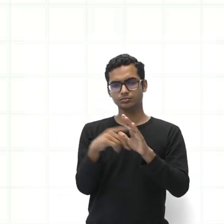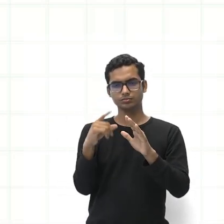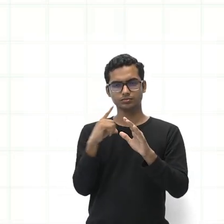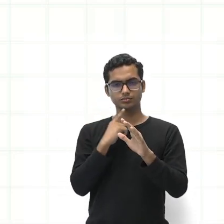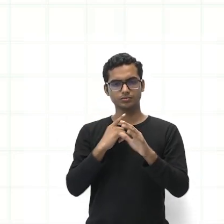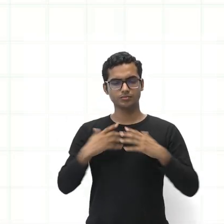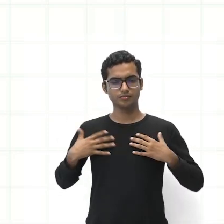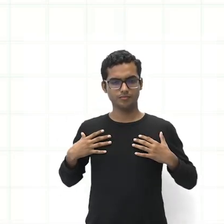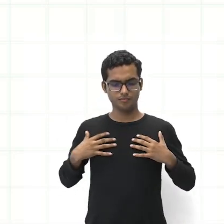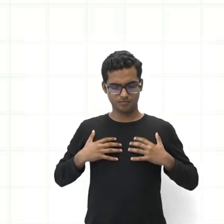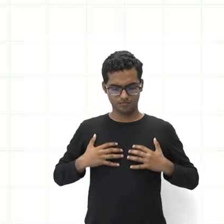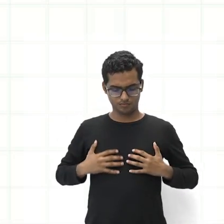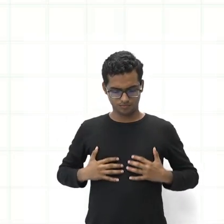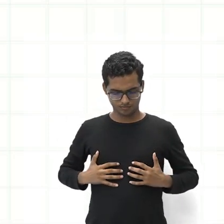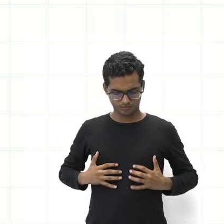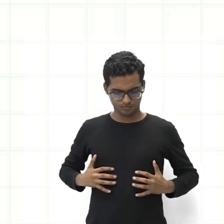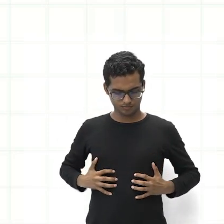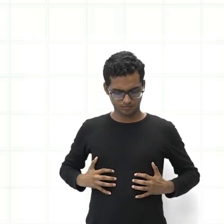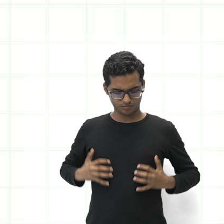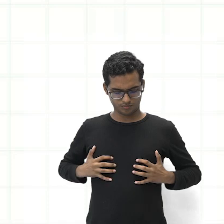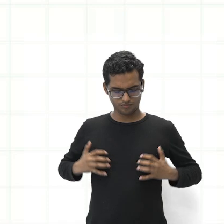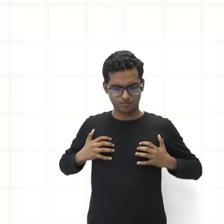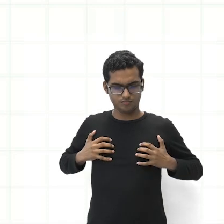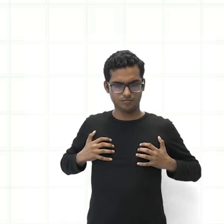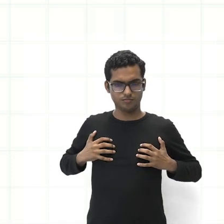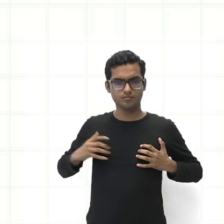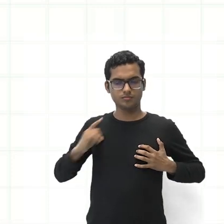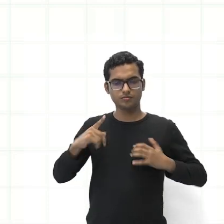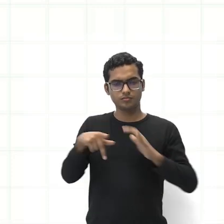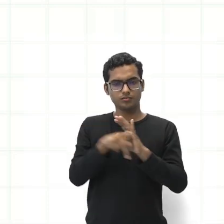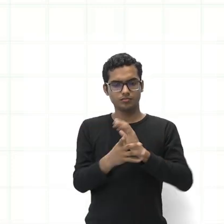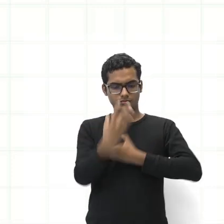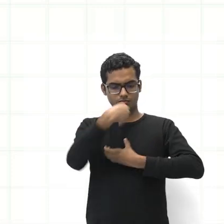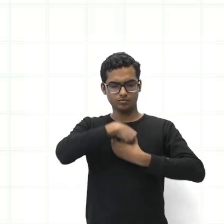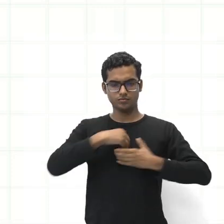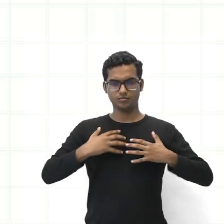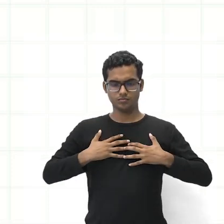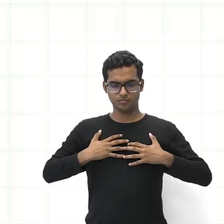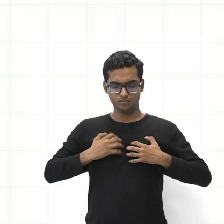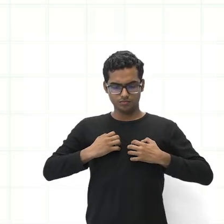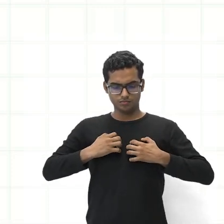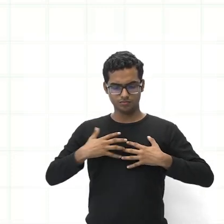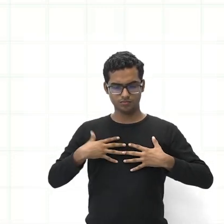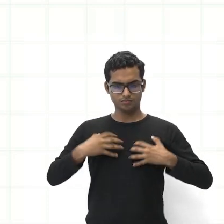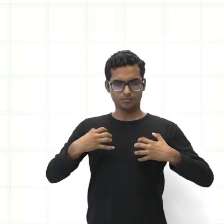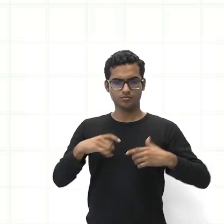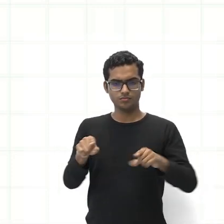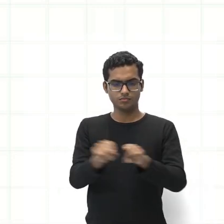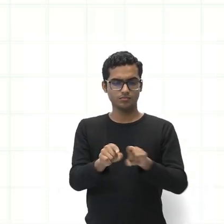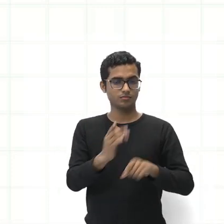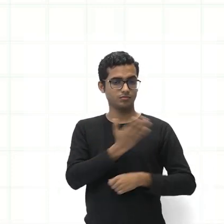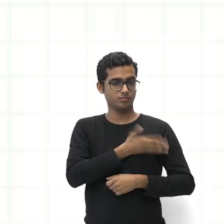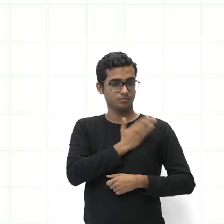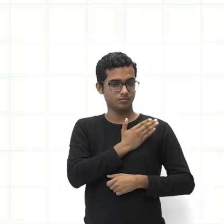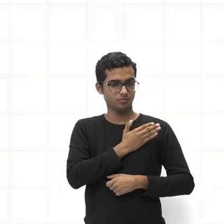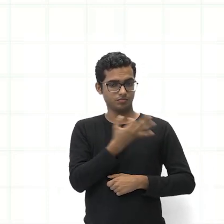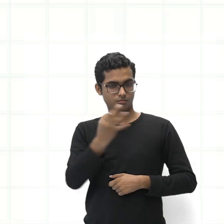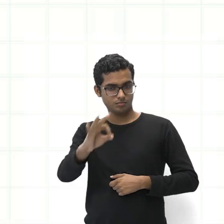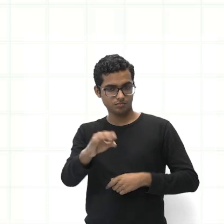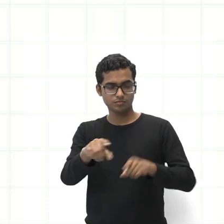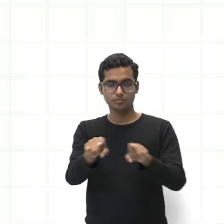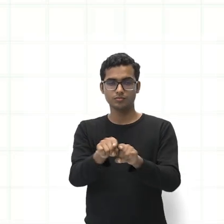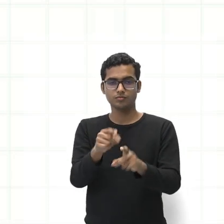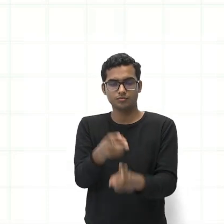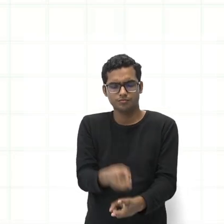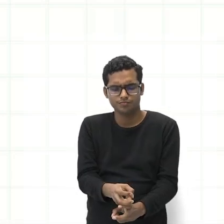pulmão e o meu coração. Muito bem, perfeito, é isso mesmo. E a coluna